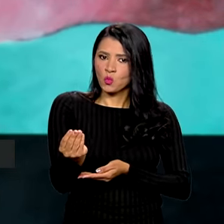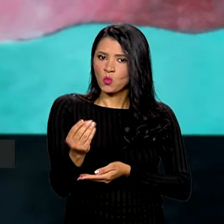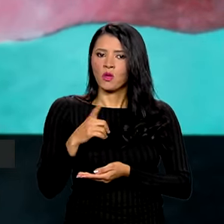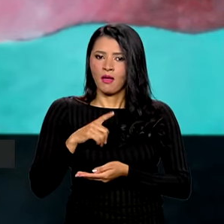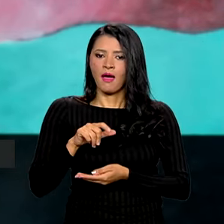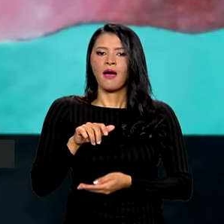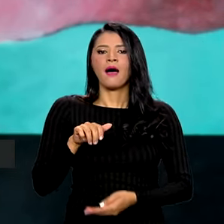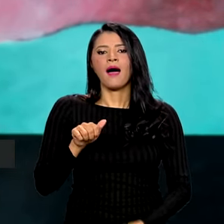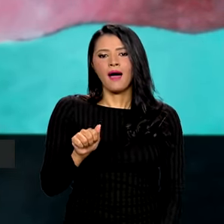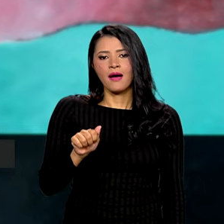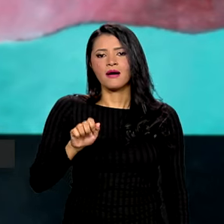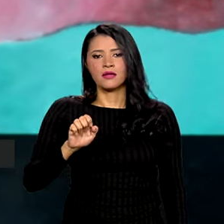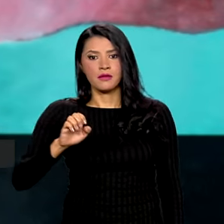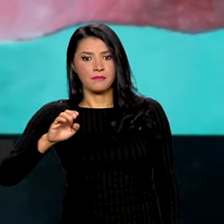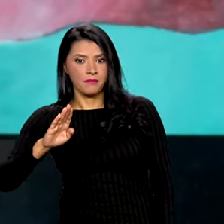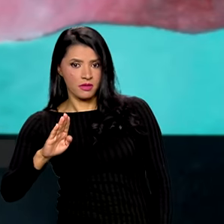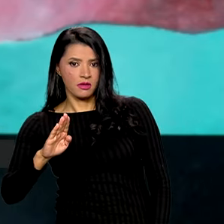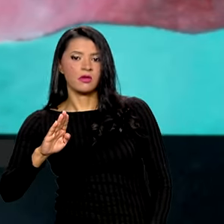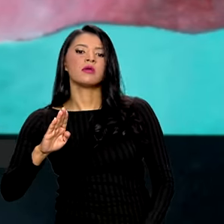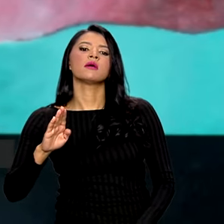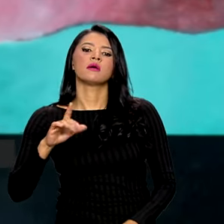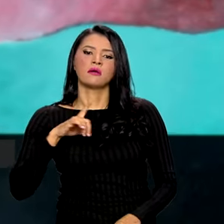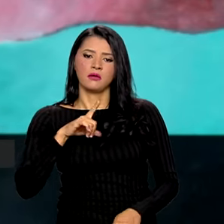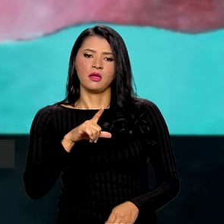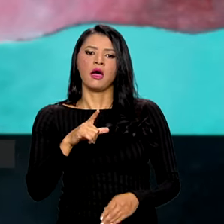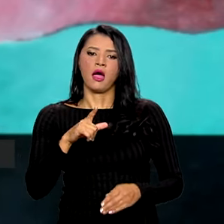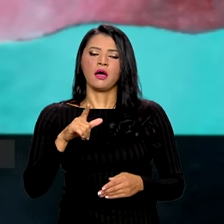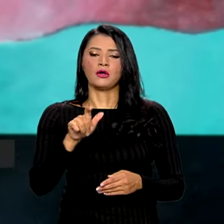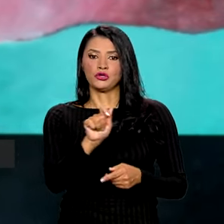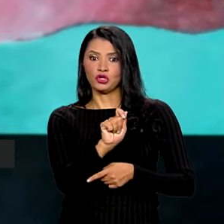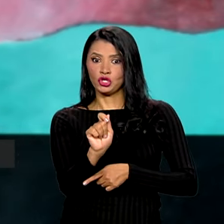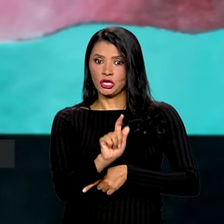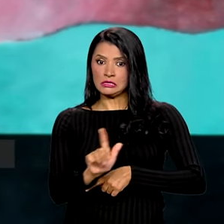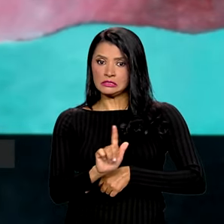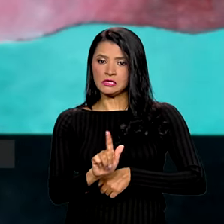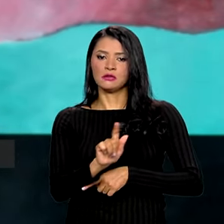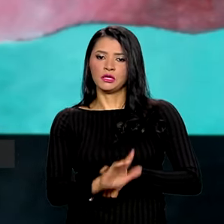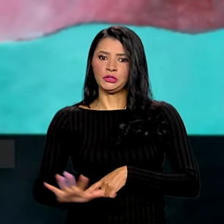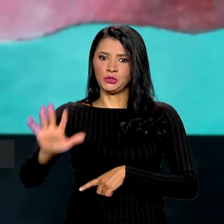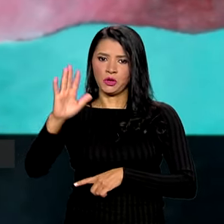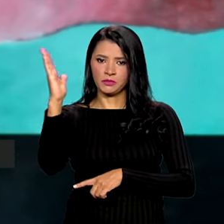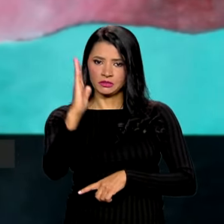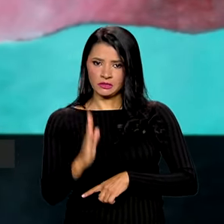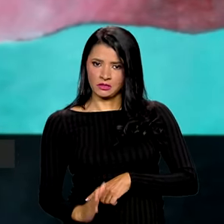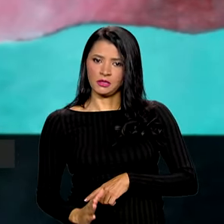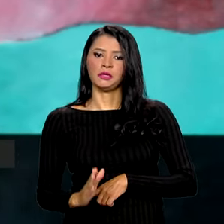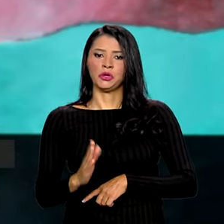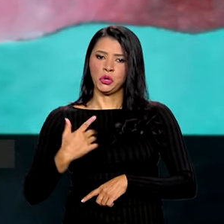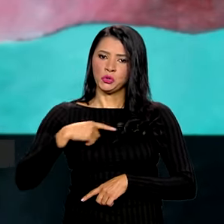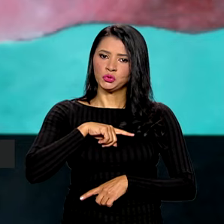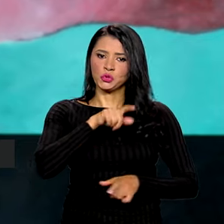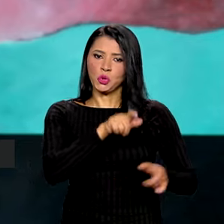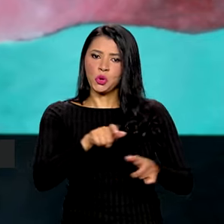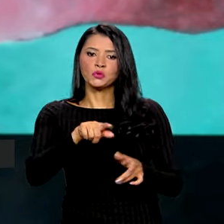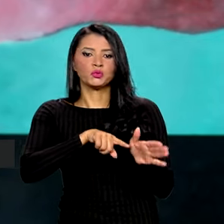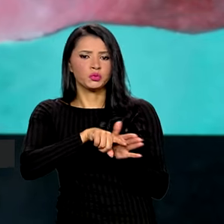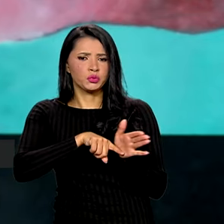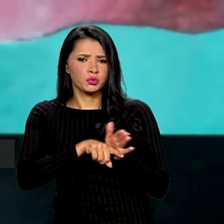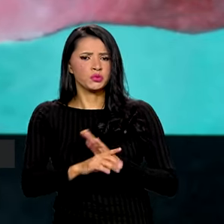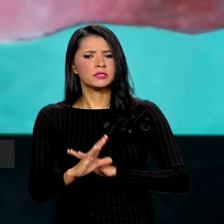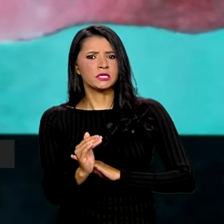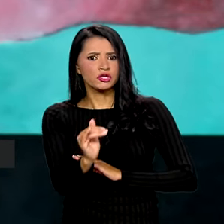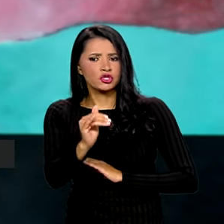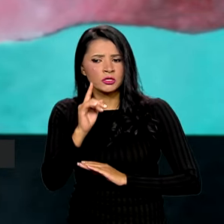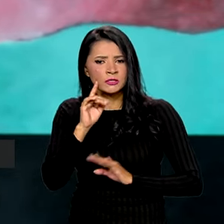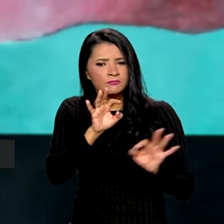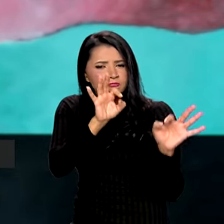AEB, na Agência Espacial Brasileira, como todos os nossos cientistas que acompanham, né,